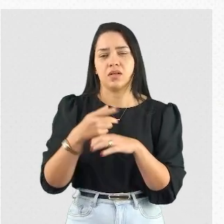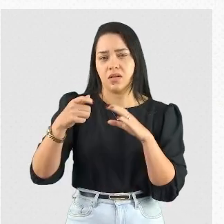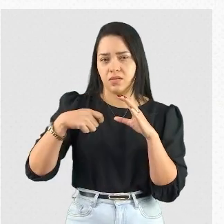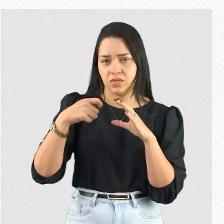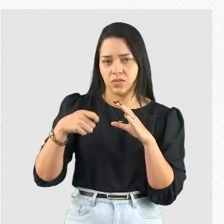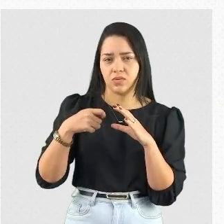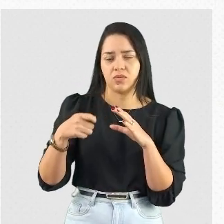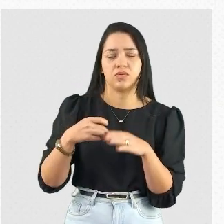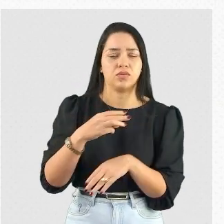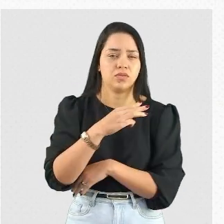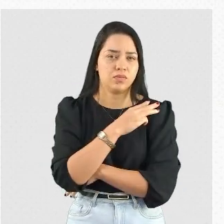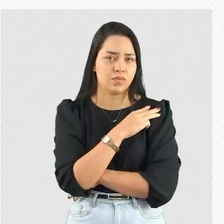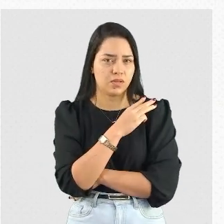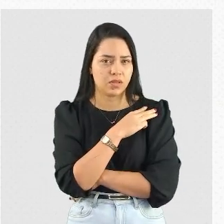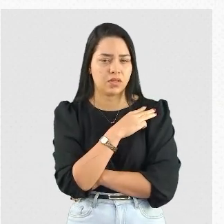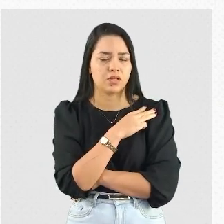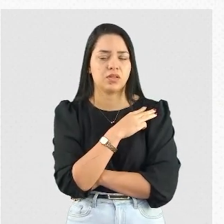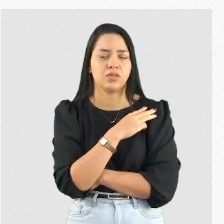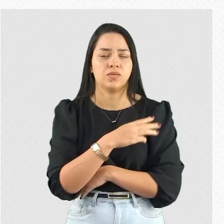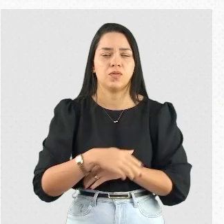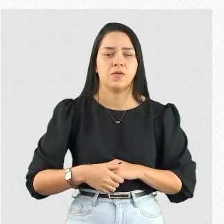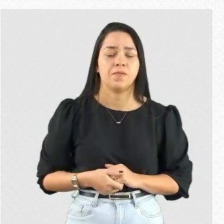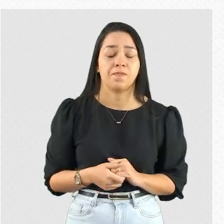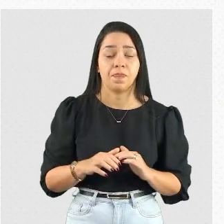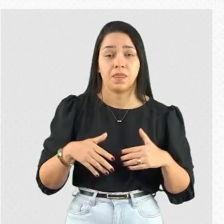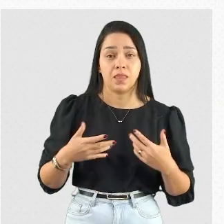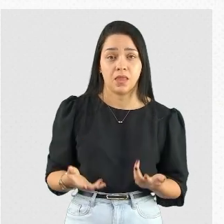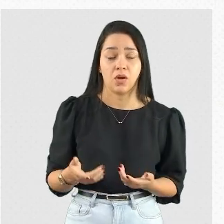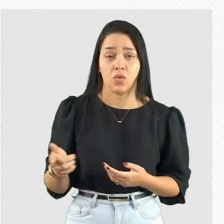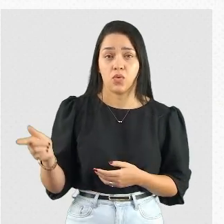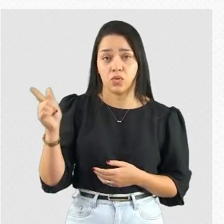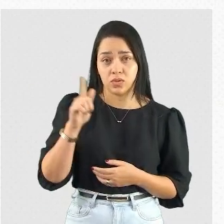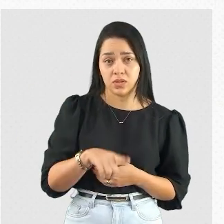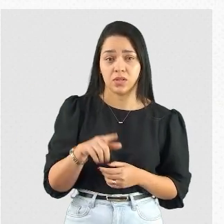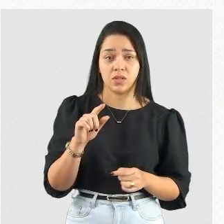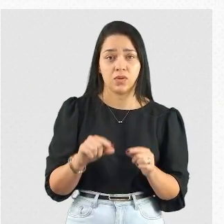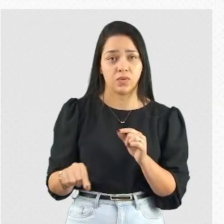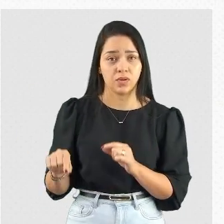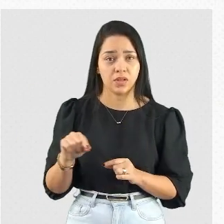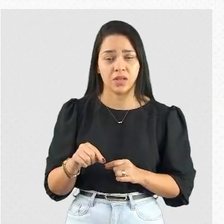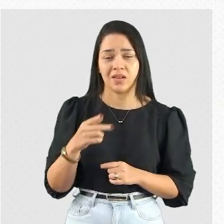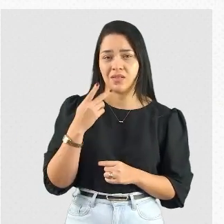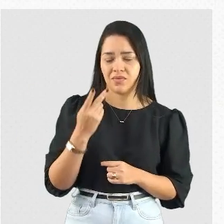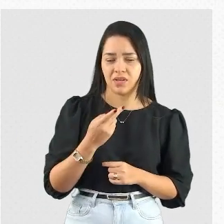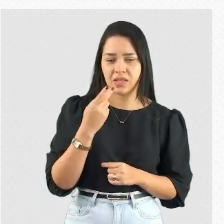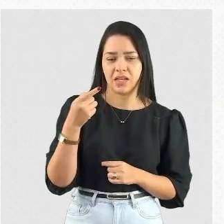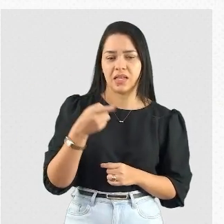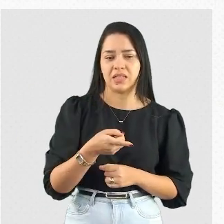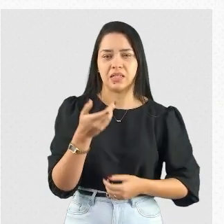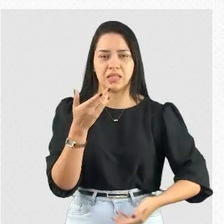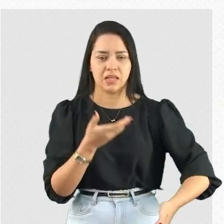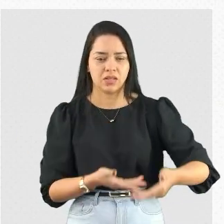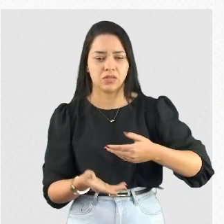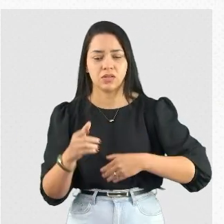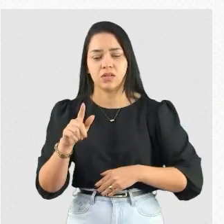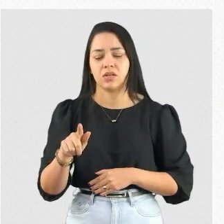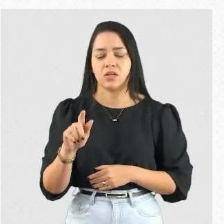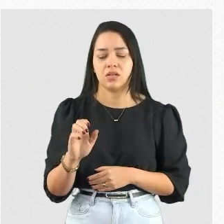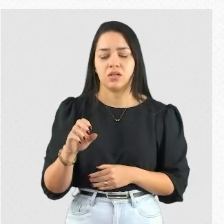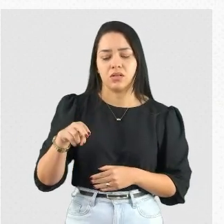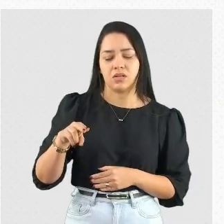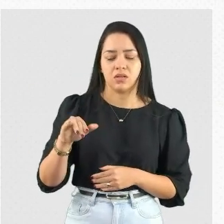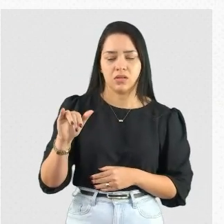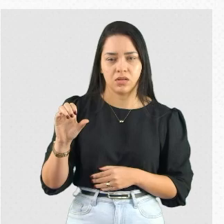médio, da terceira série do ensino médio. Então, para que a gente consiga, pessoal, falar sobre essas interações gênicas, a gente precisa